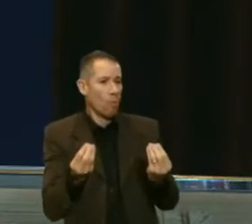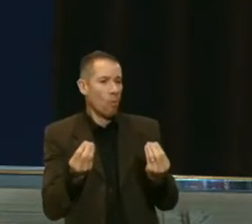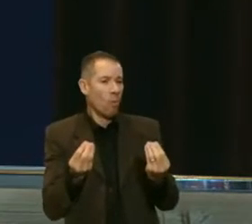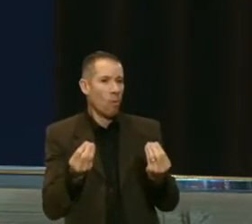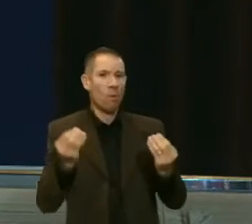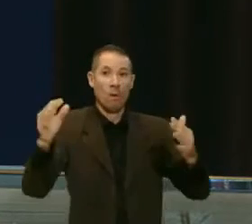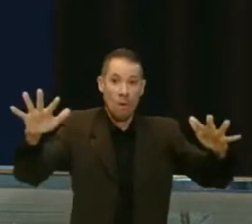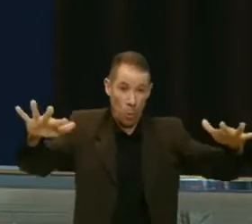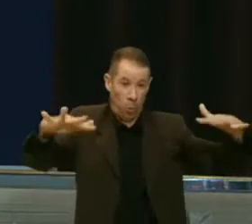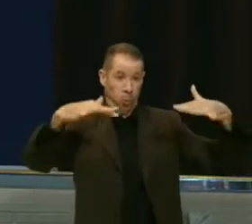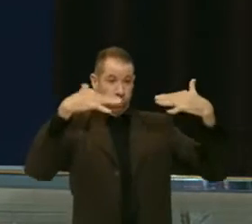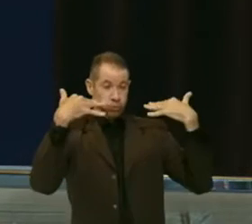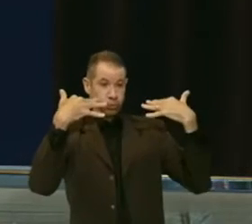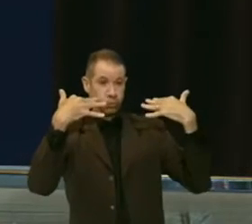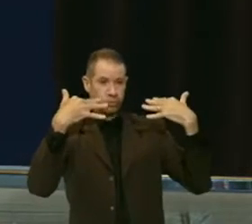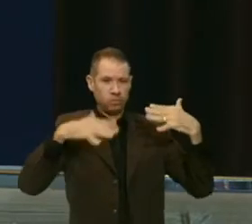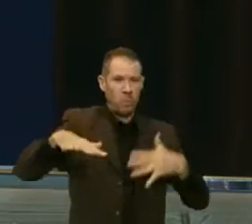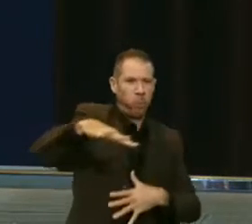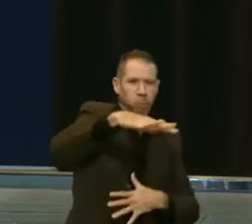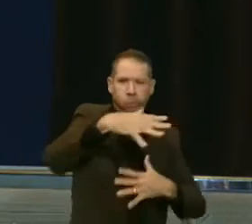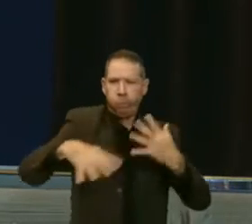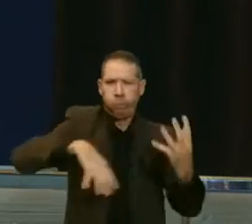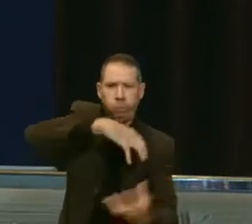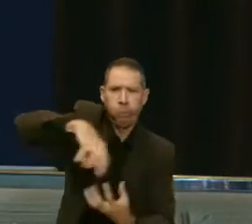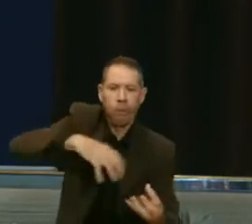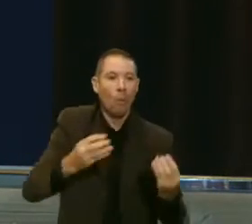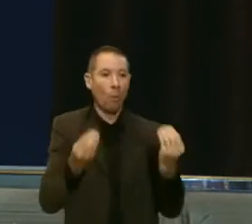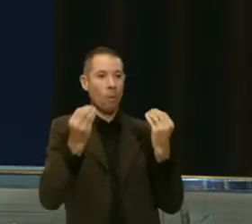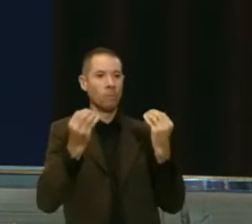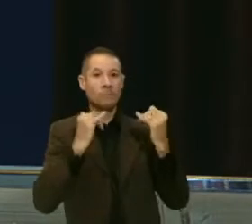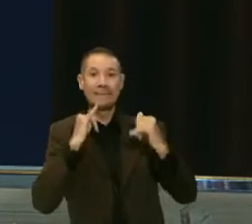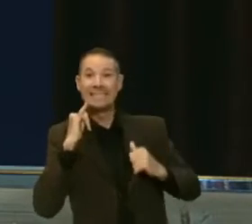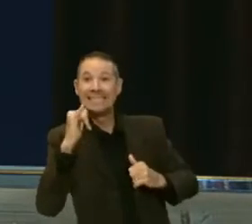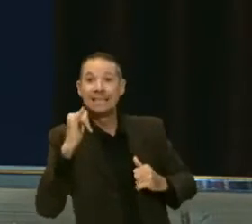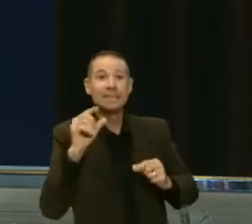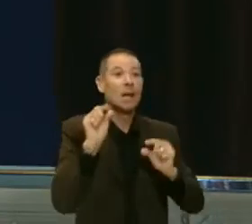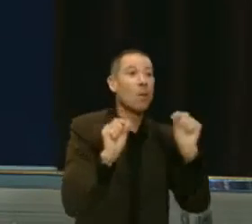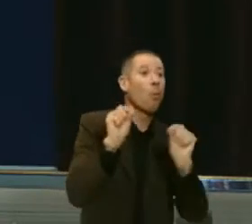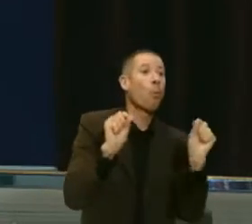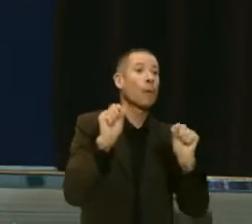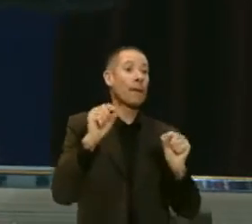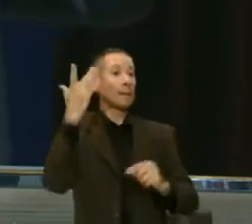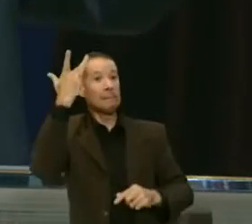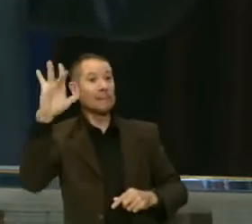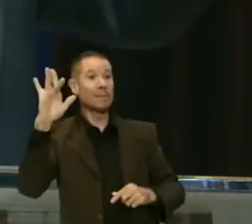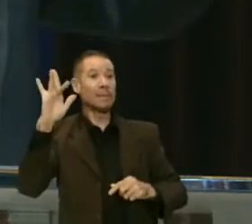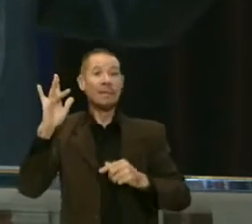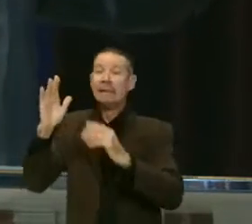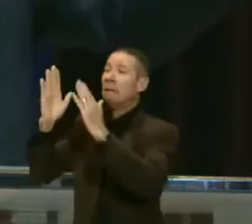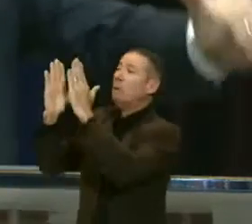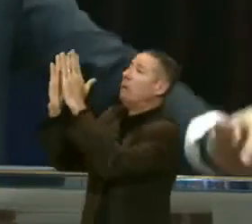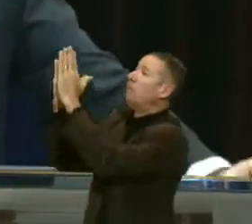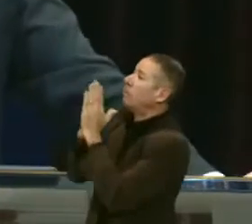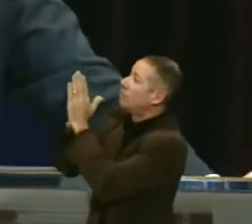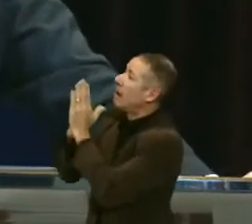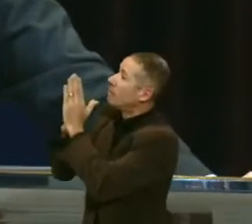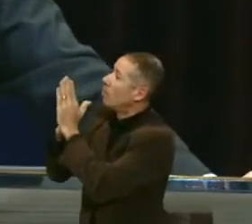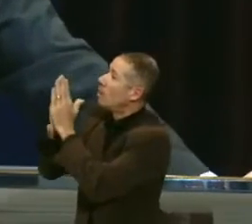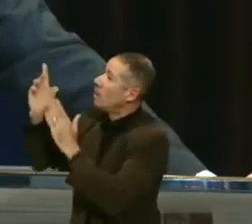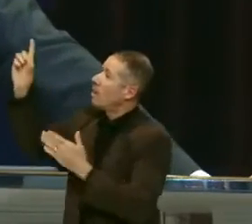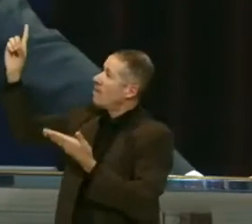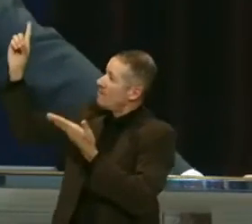chamar a atenção desses meninos. Eu não sei o que dizer para eles. Por favor, nos